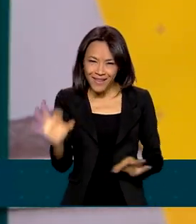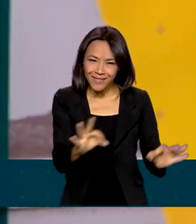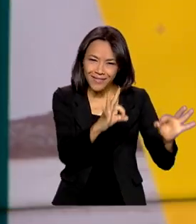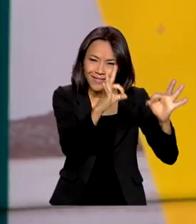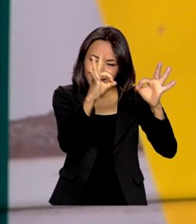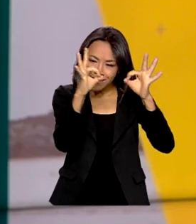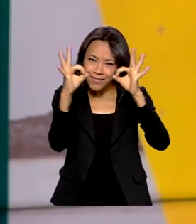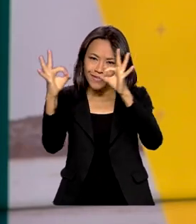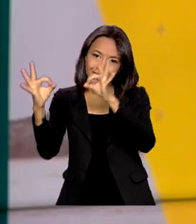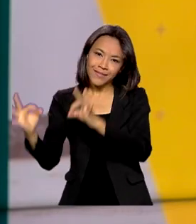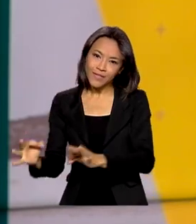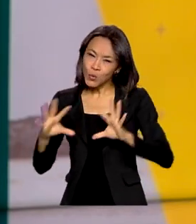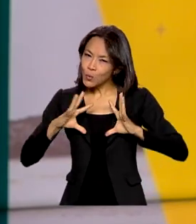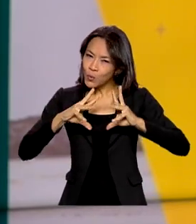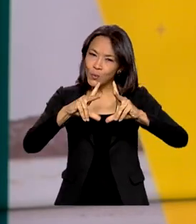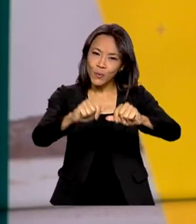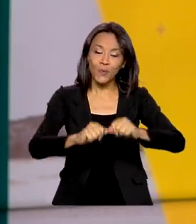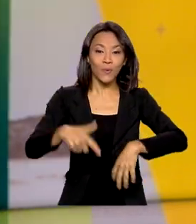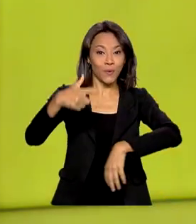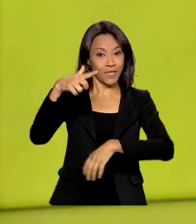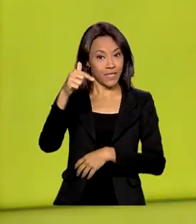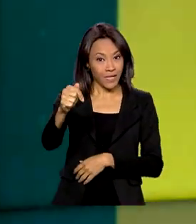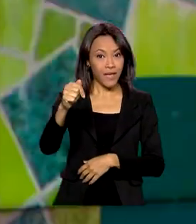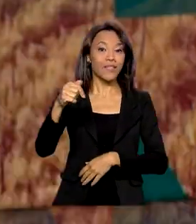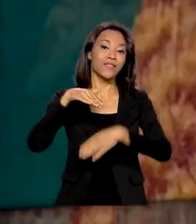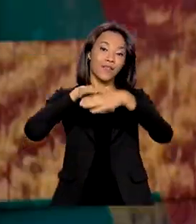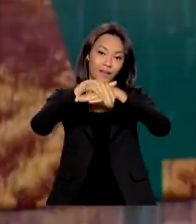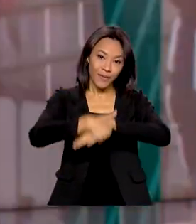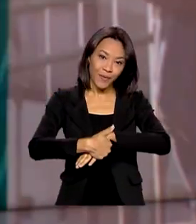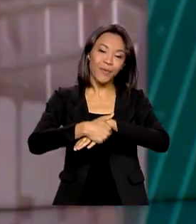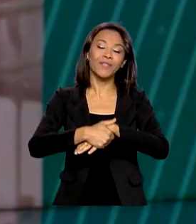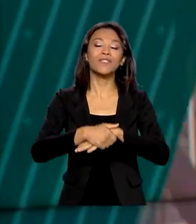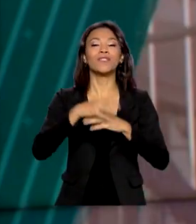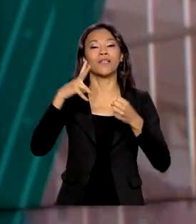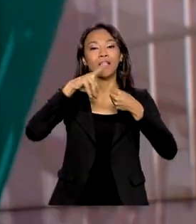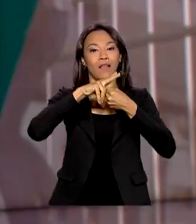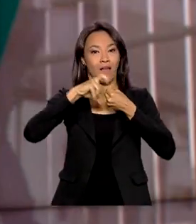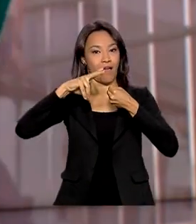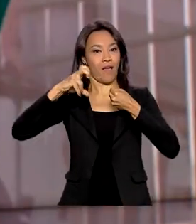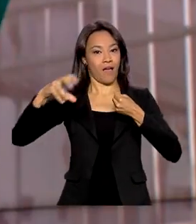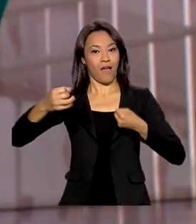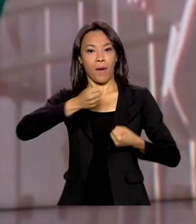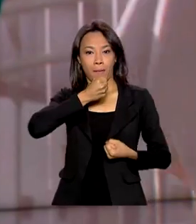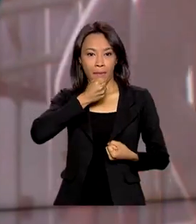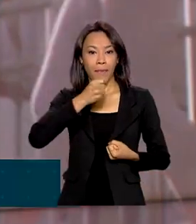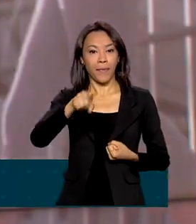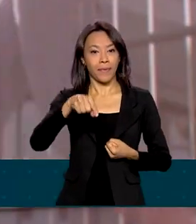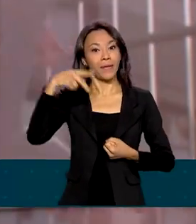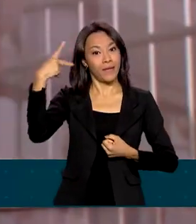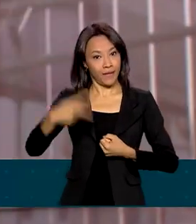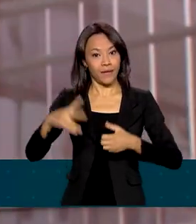completa do ministro do Turismo as sete horas da noite no programa de rádio A Voz do Brasil e nas redes sociais da TV